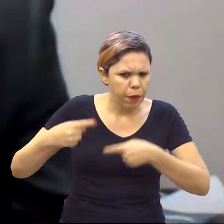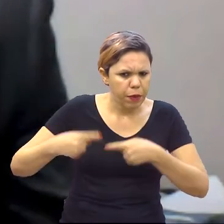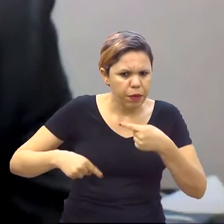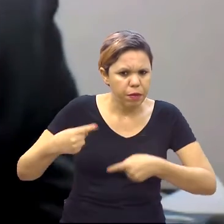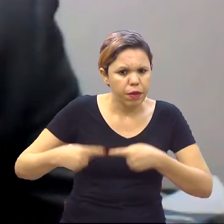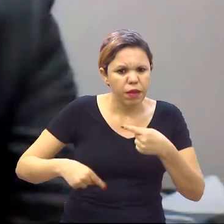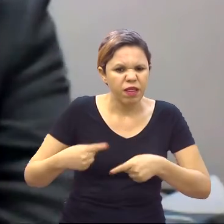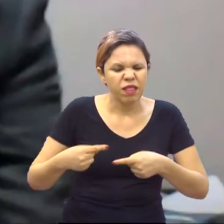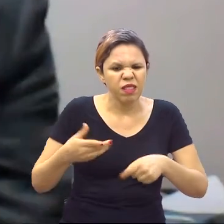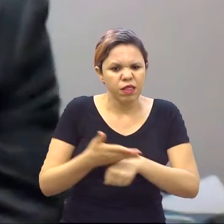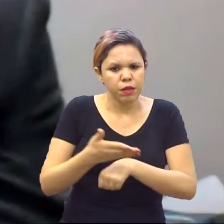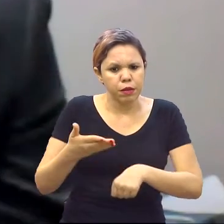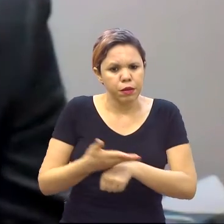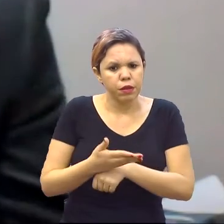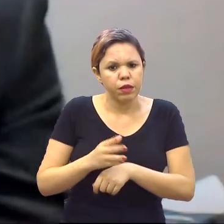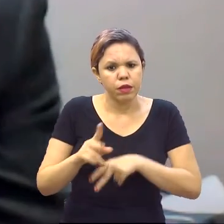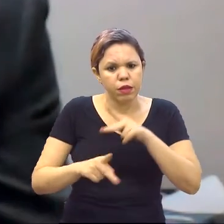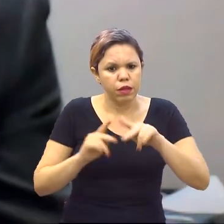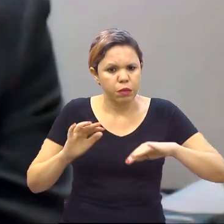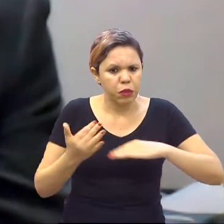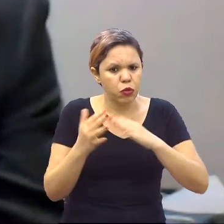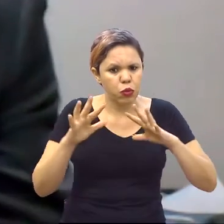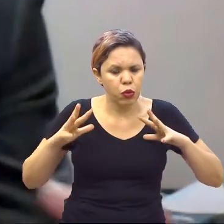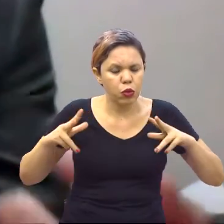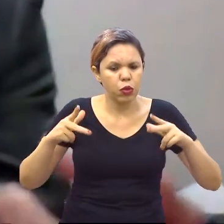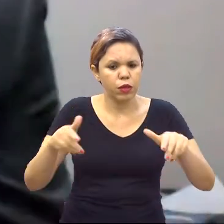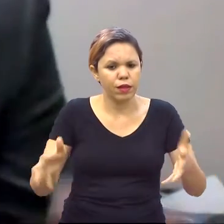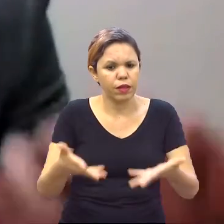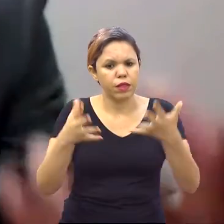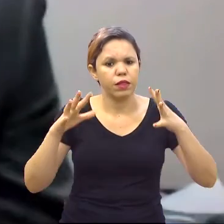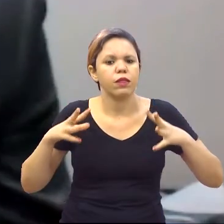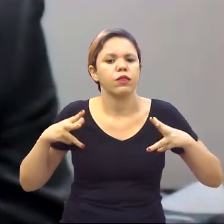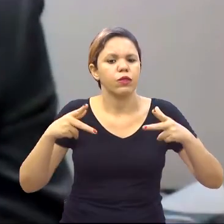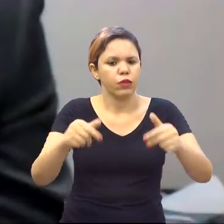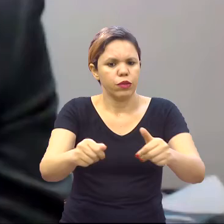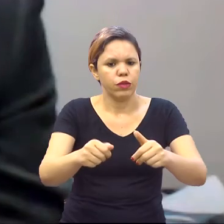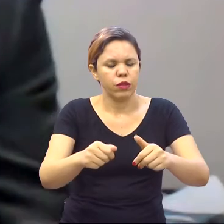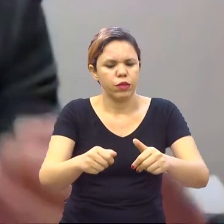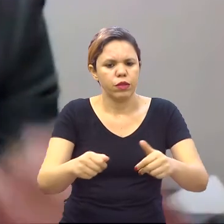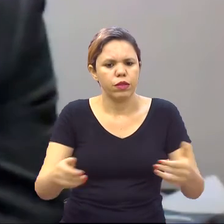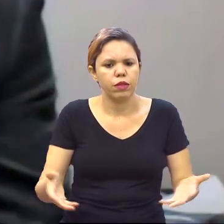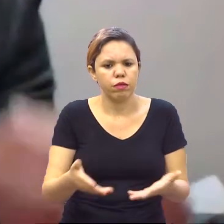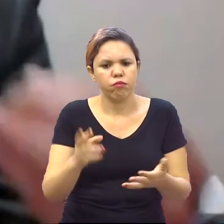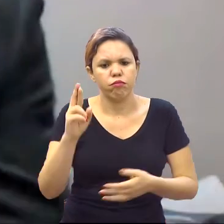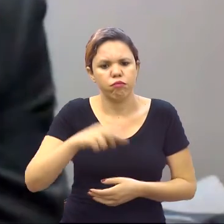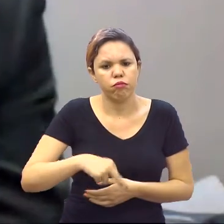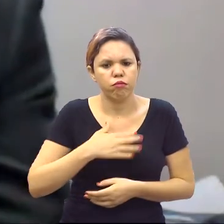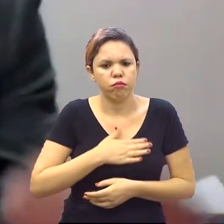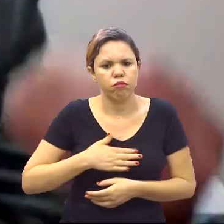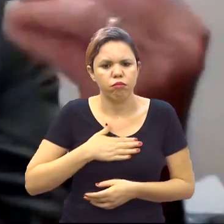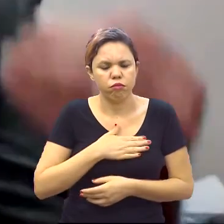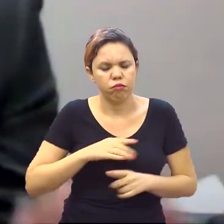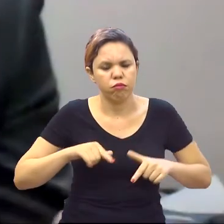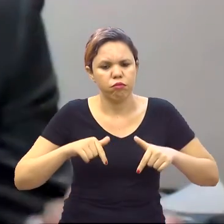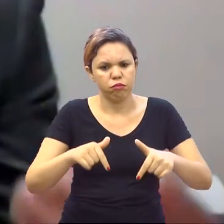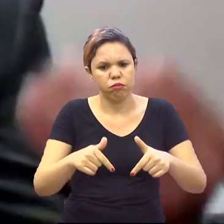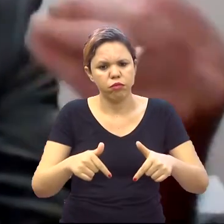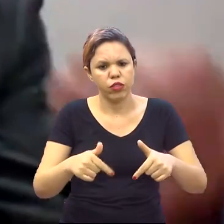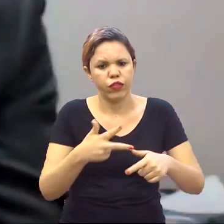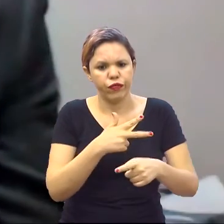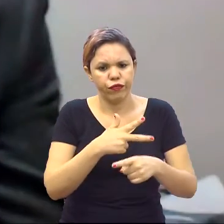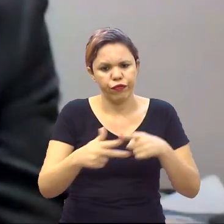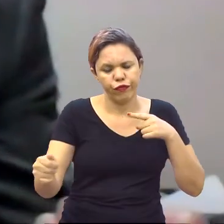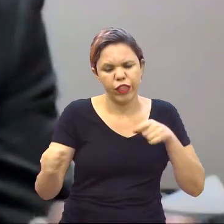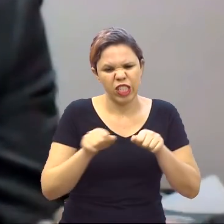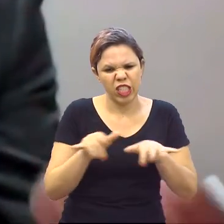debate descentralizado e participativo com a comunidade, estimula a todos e nos dá uma razão para enfrentarmos